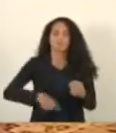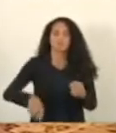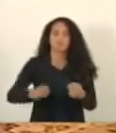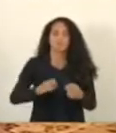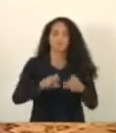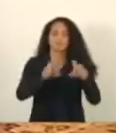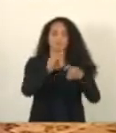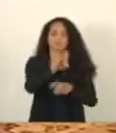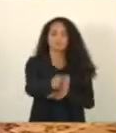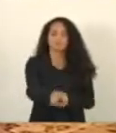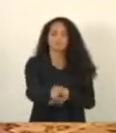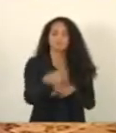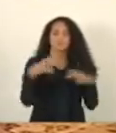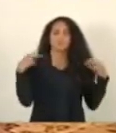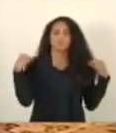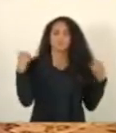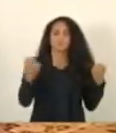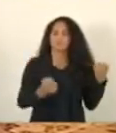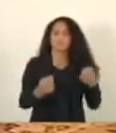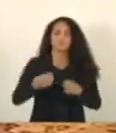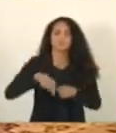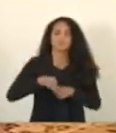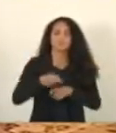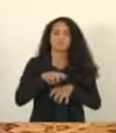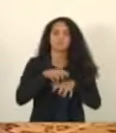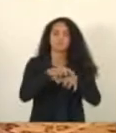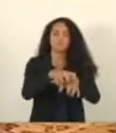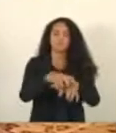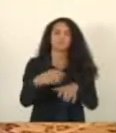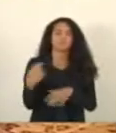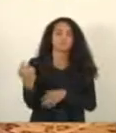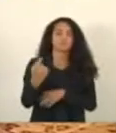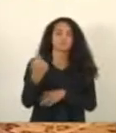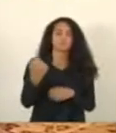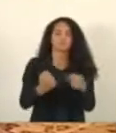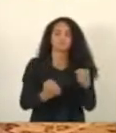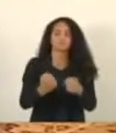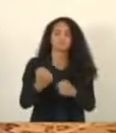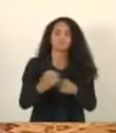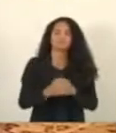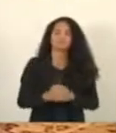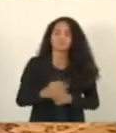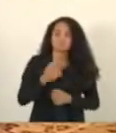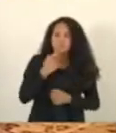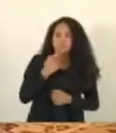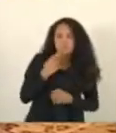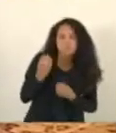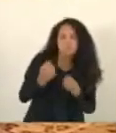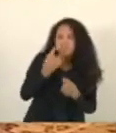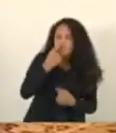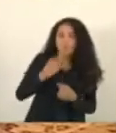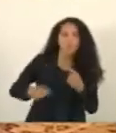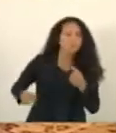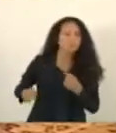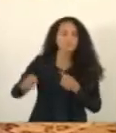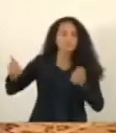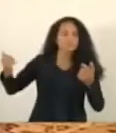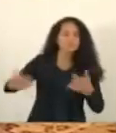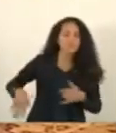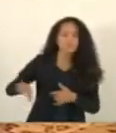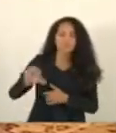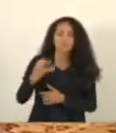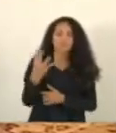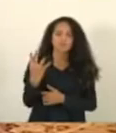motoristas. Não tem lógica você falar que está trazendo mais 94 viaturas, governador, quando não tem efetivo,